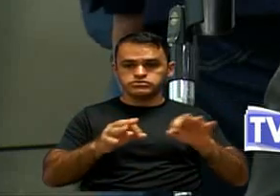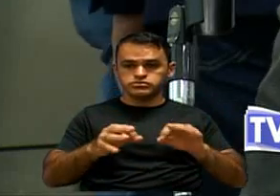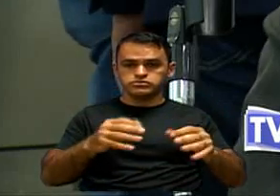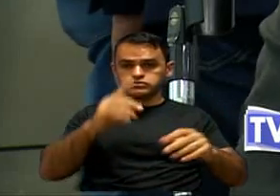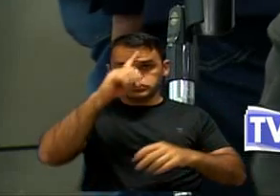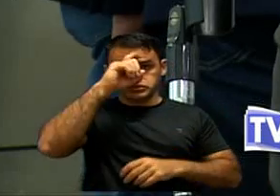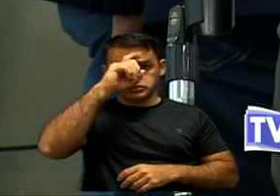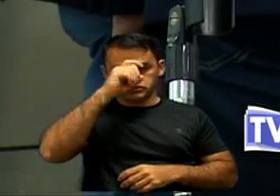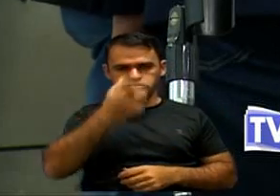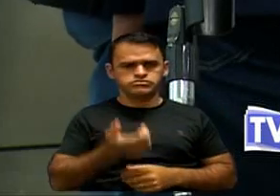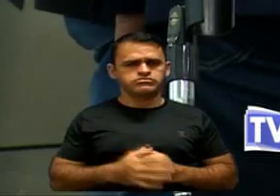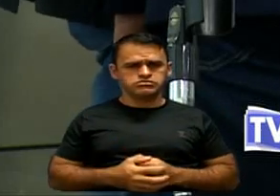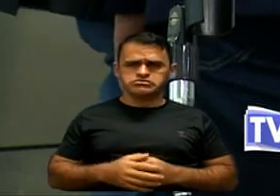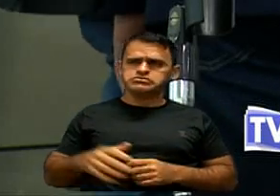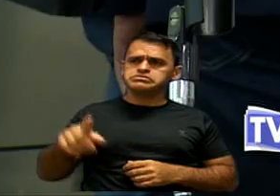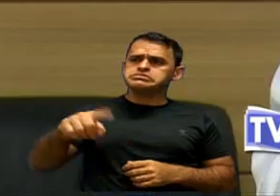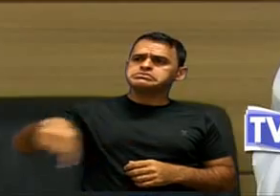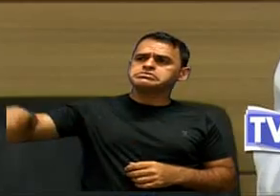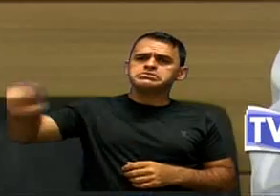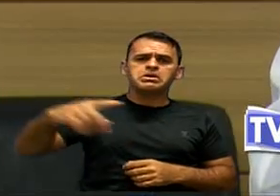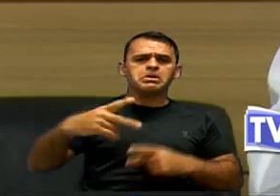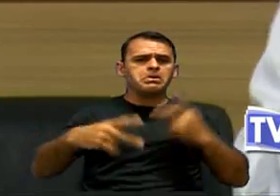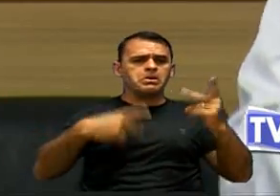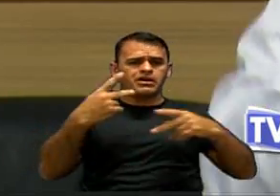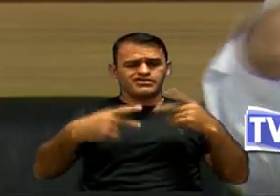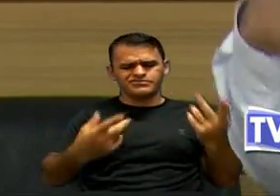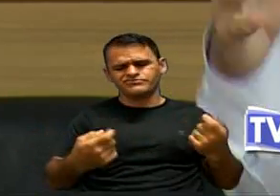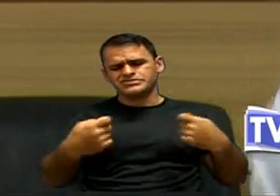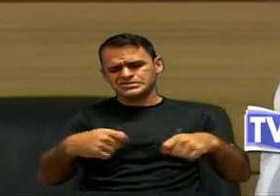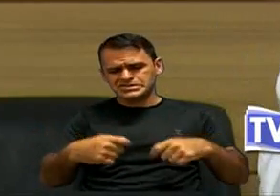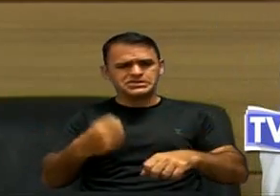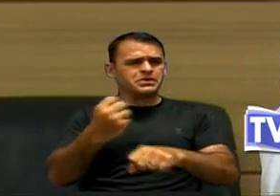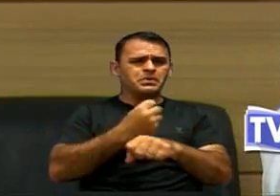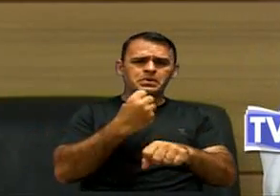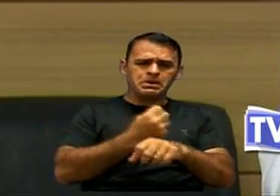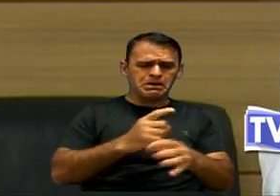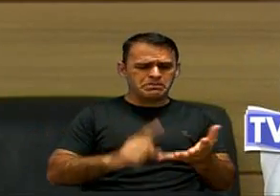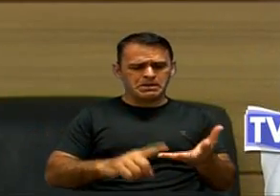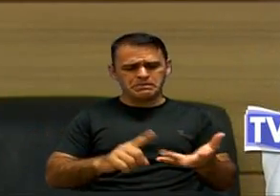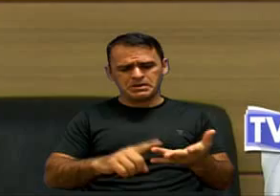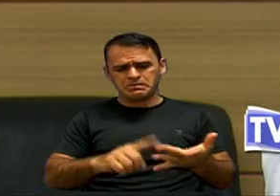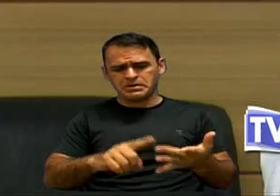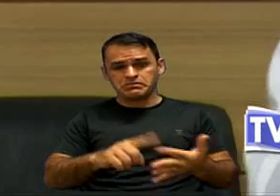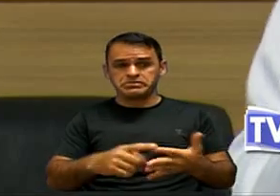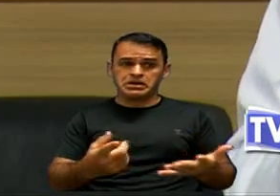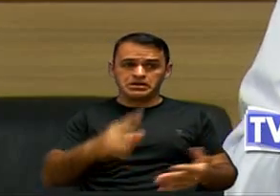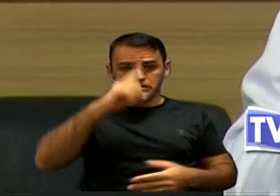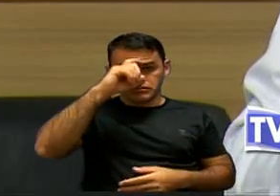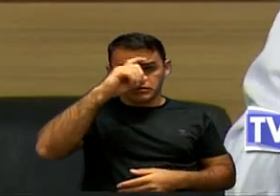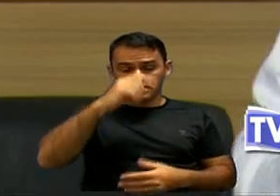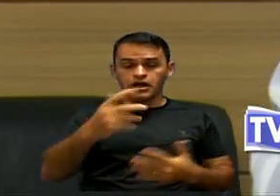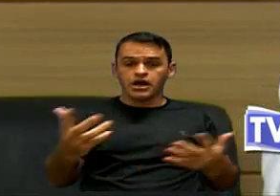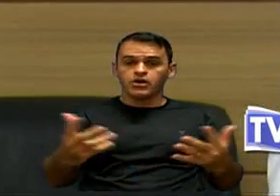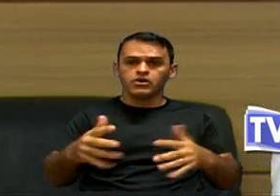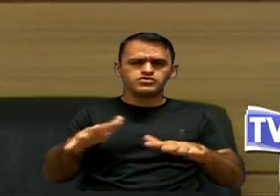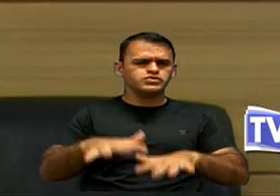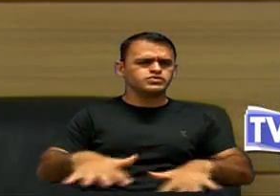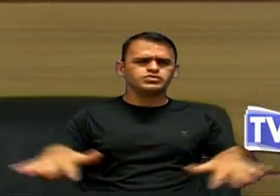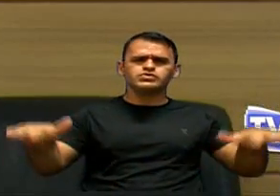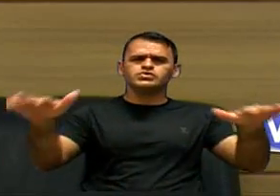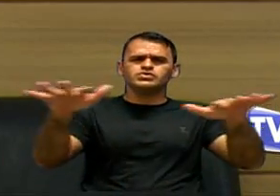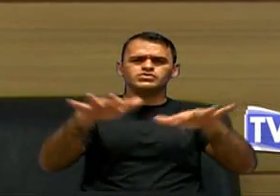mas tem que fazer porque é o hospital. Aí tu, ah, não, mas tem que fazer. Sabe o que aconteceu agora? Ele vai lotear tudo aquilo